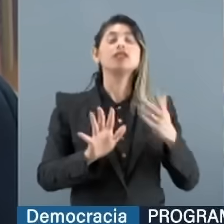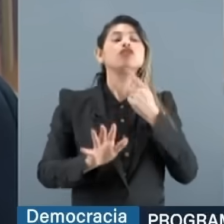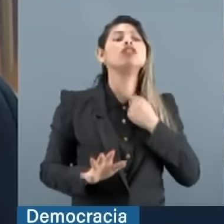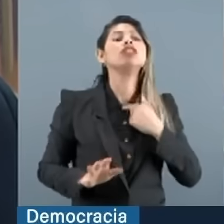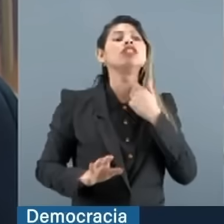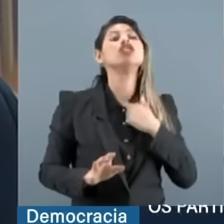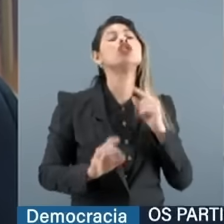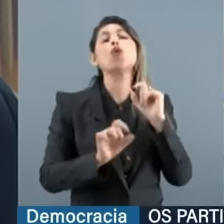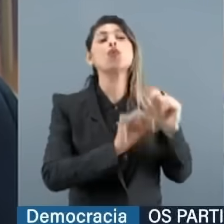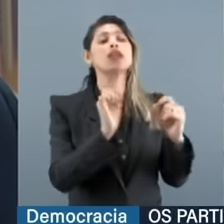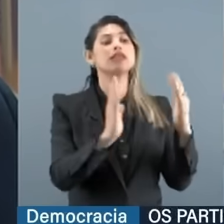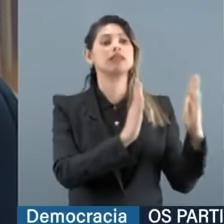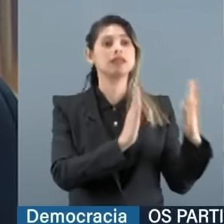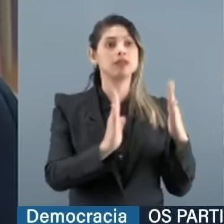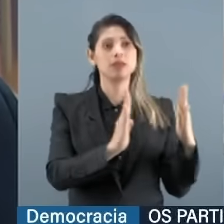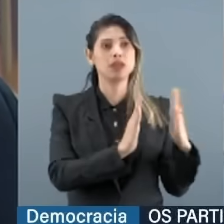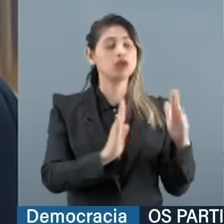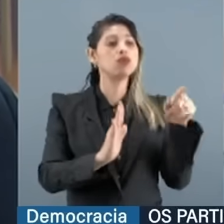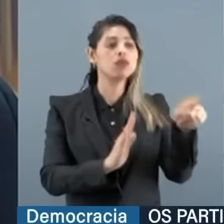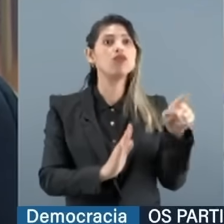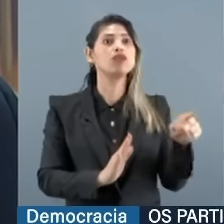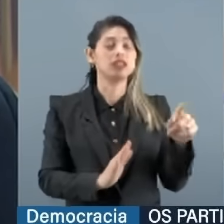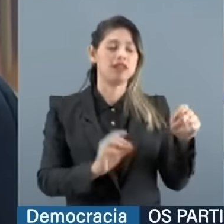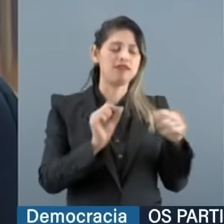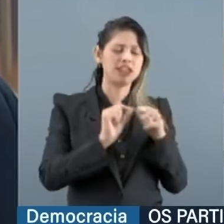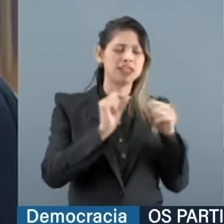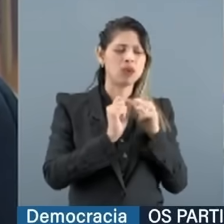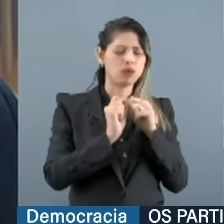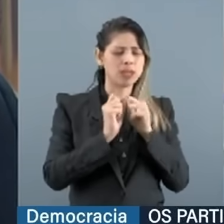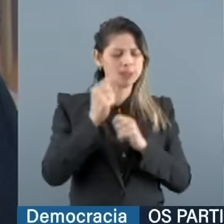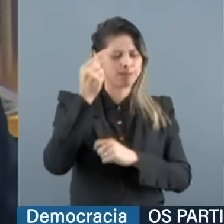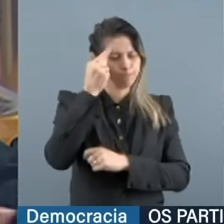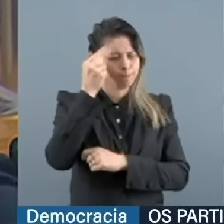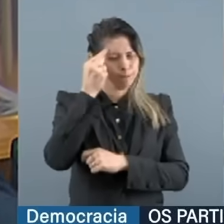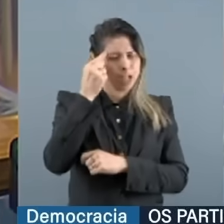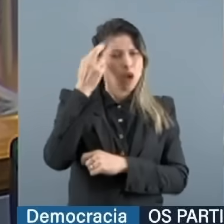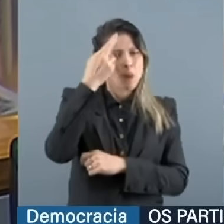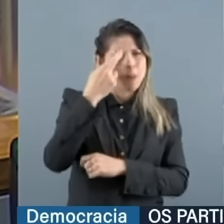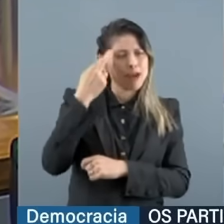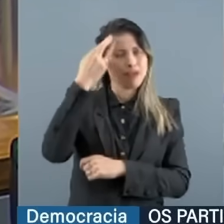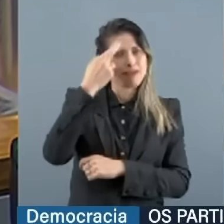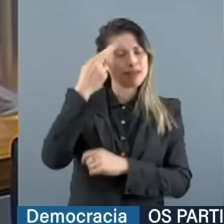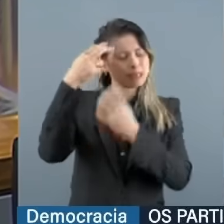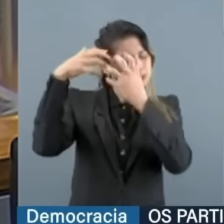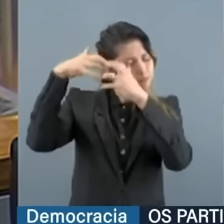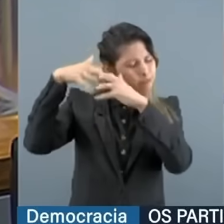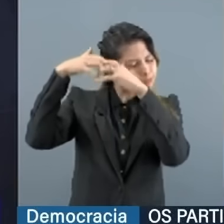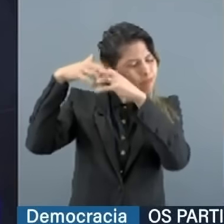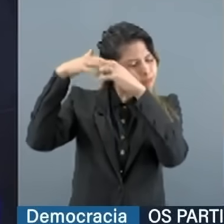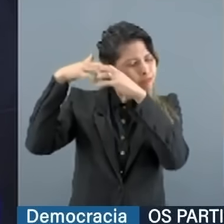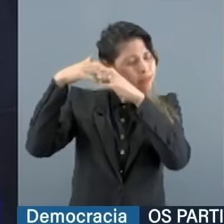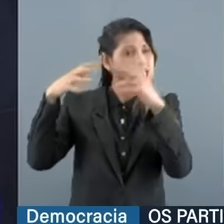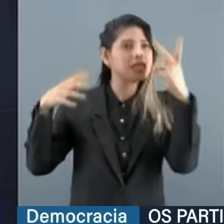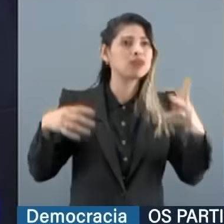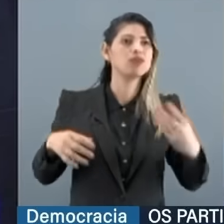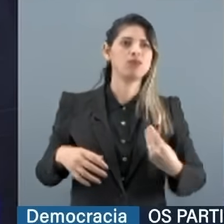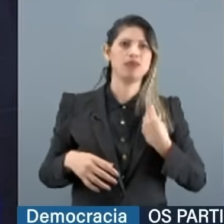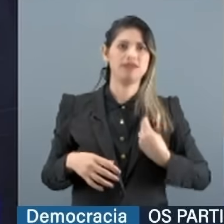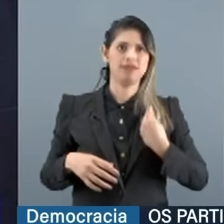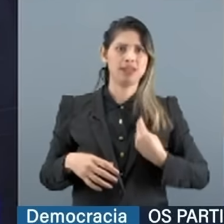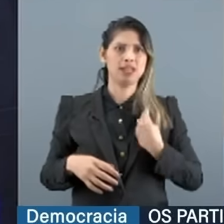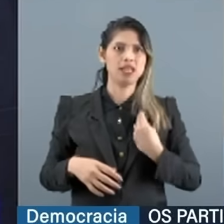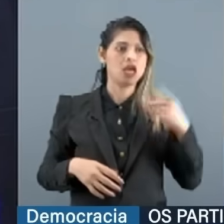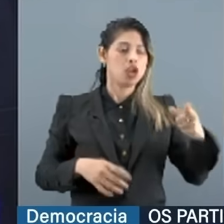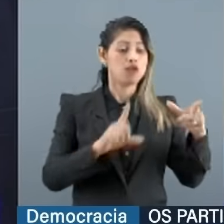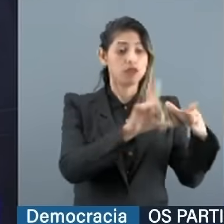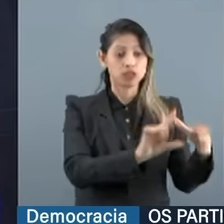vai ficar na cadeia, Walter, você faça uma revisão. Uma revisão de vida. E que quando você sair, que você